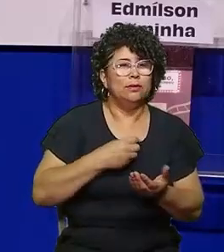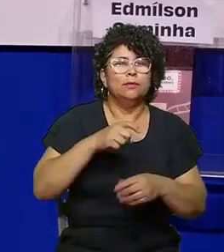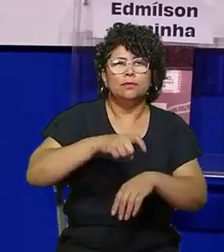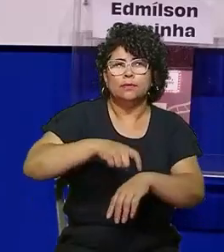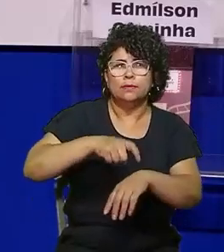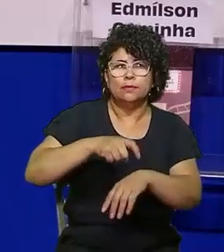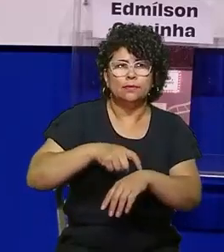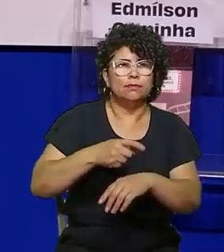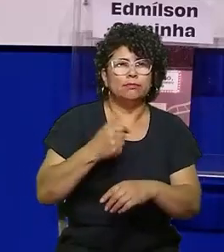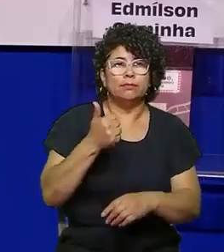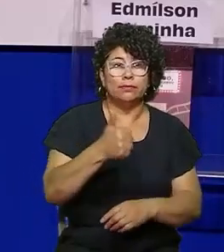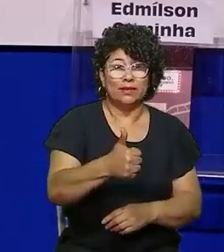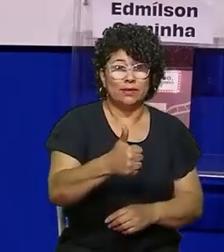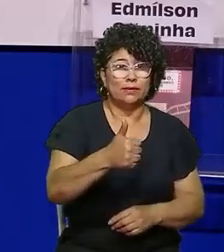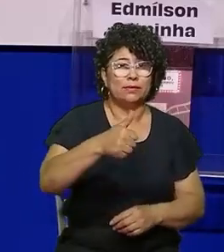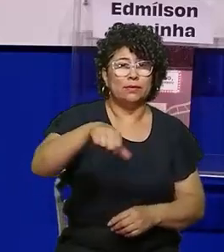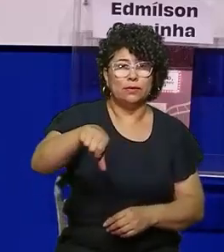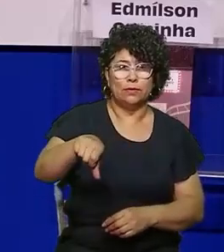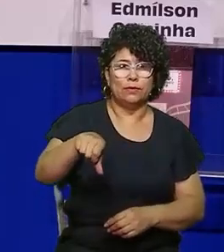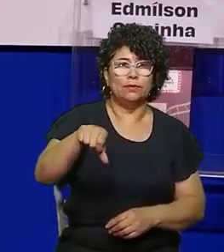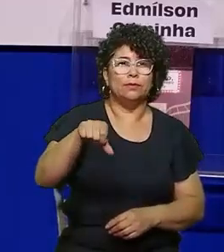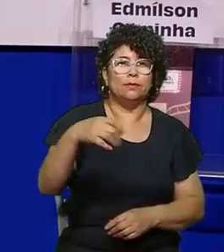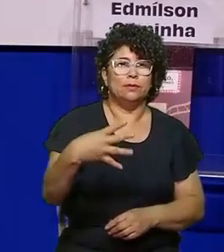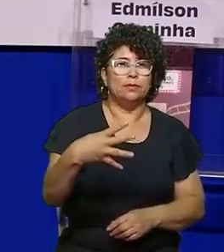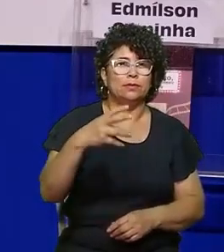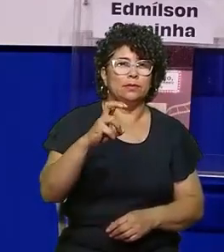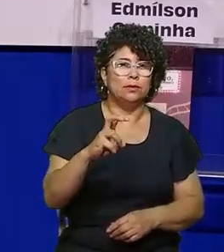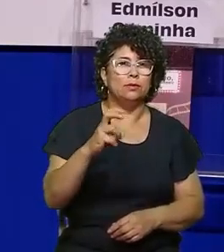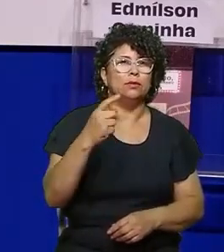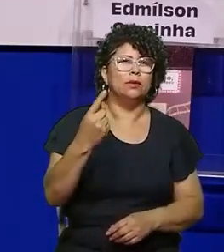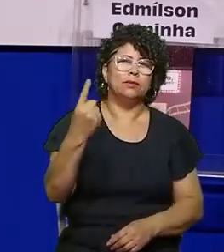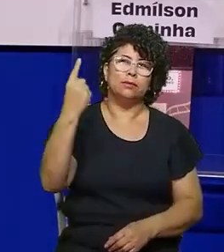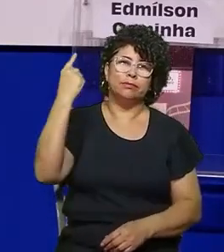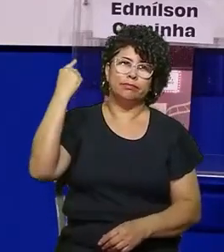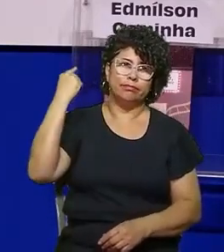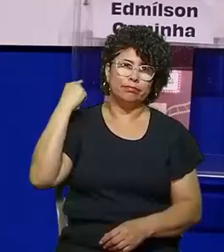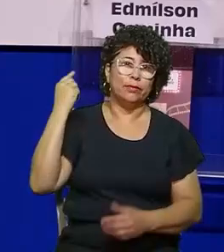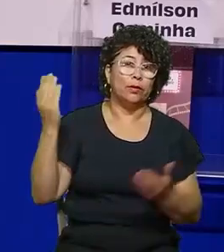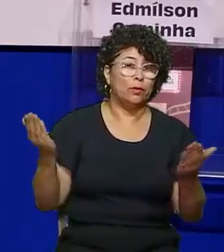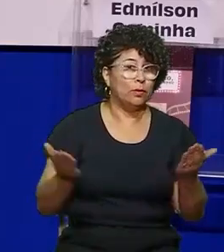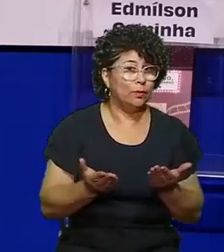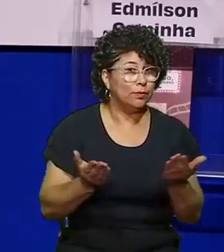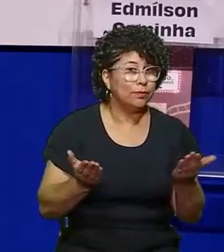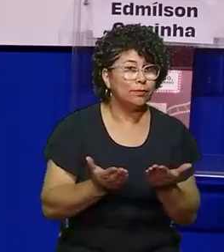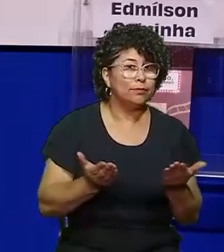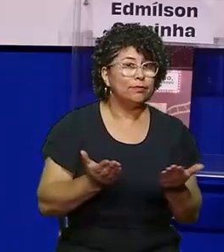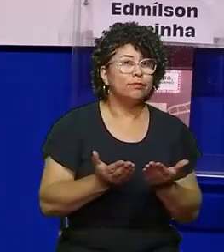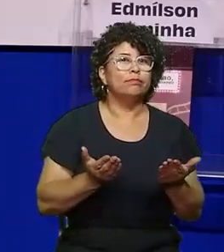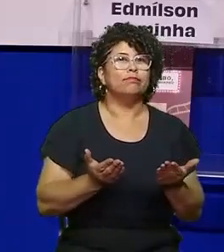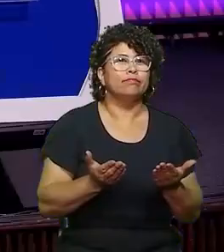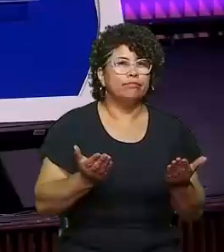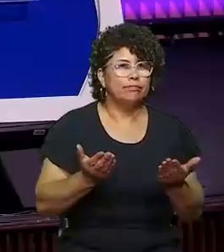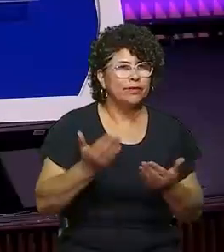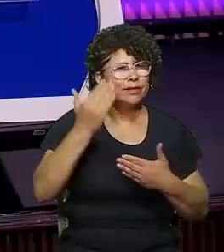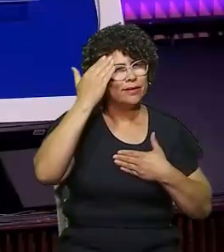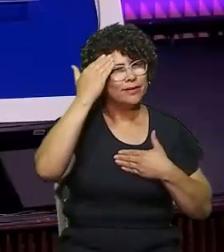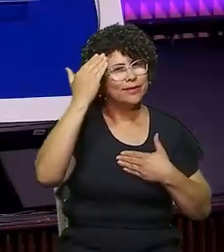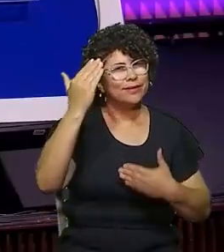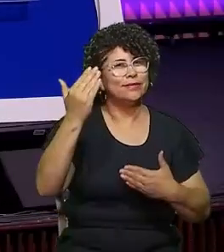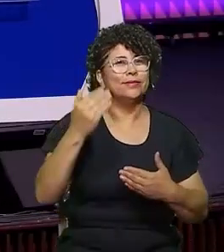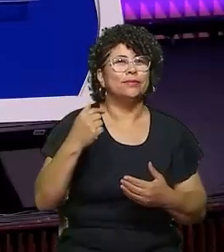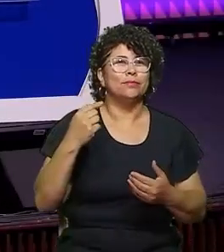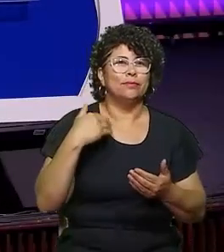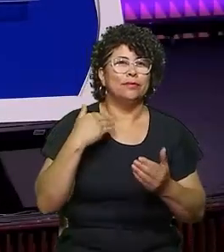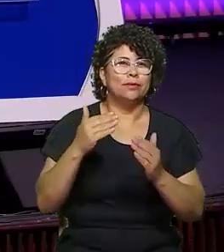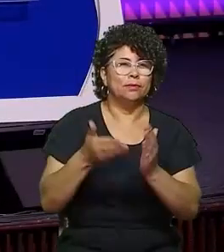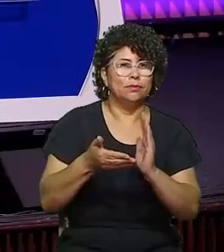de 1945, mas é um tempo atual, né? Ô Pedro, eu agradeço você me tirar do lugar do mediador,